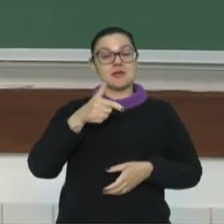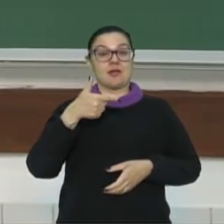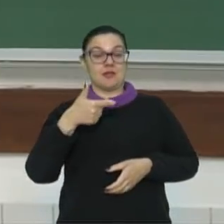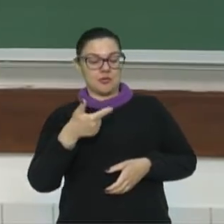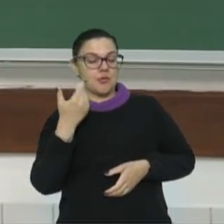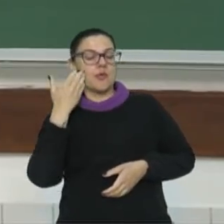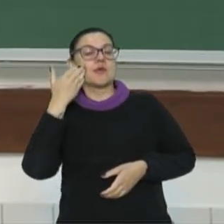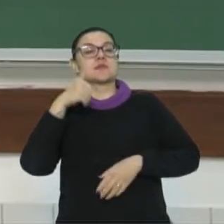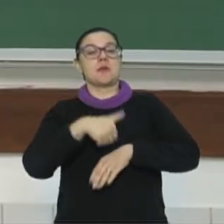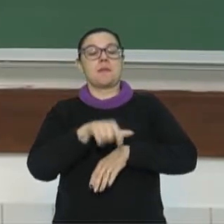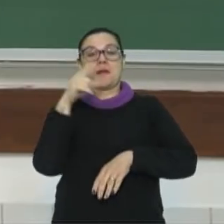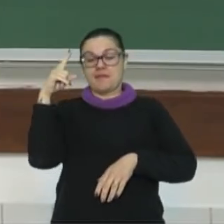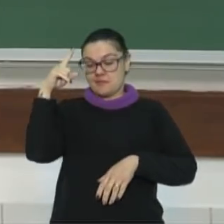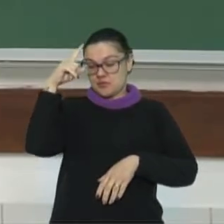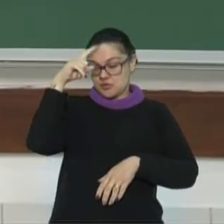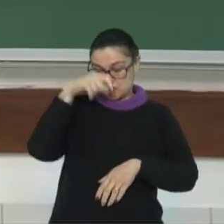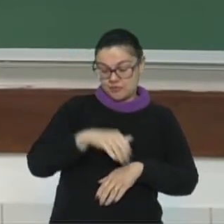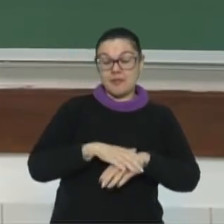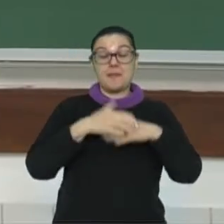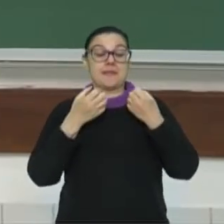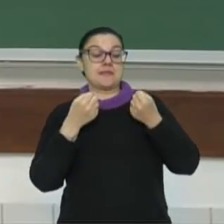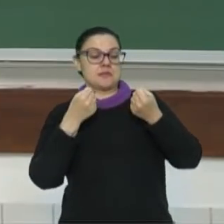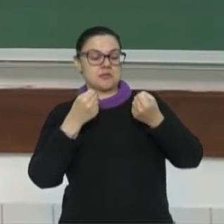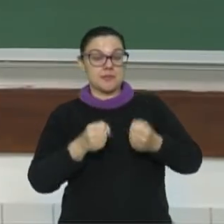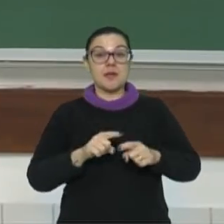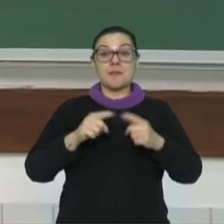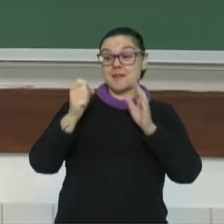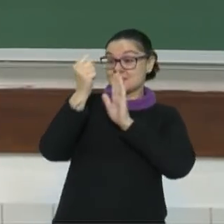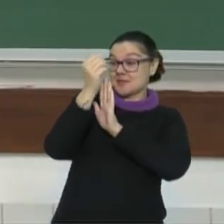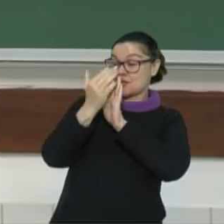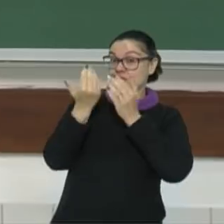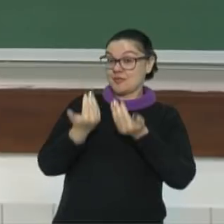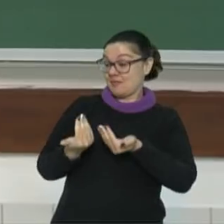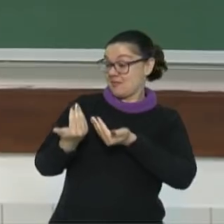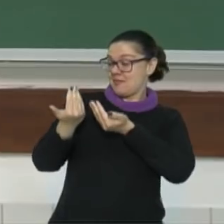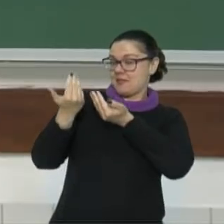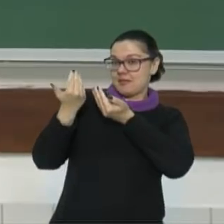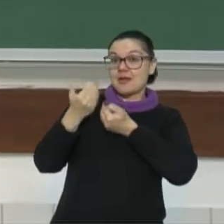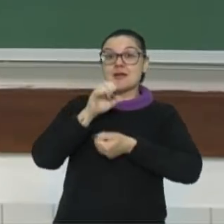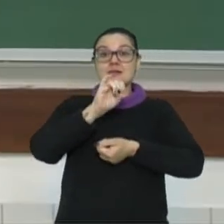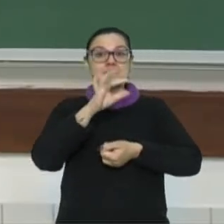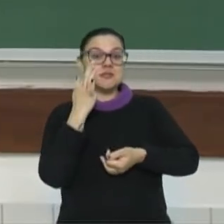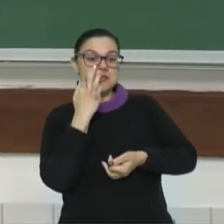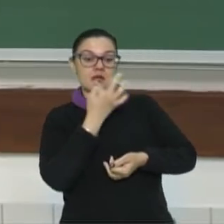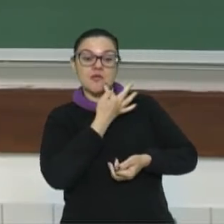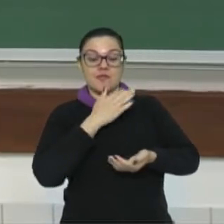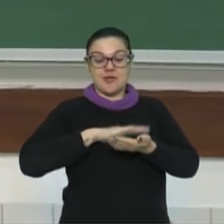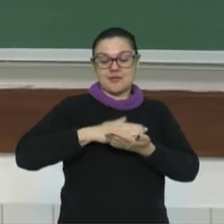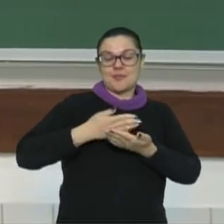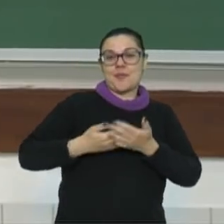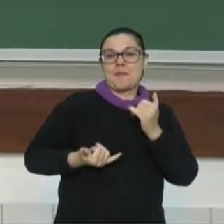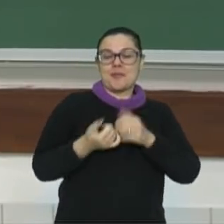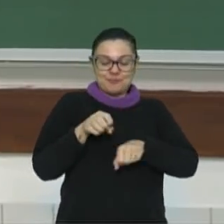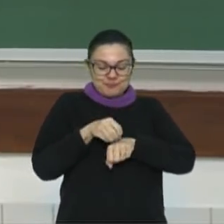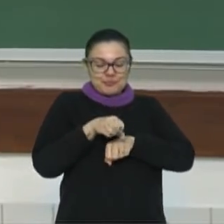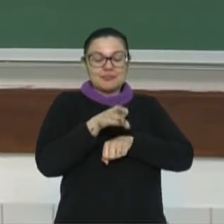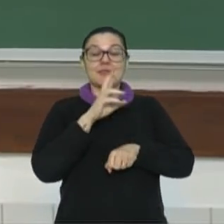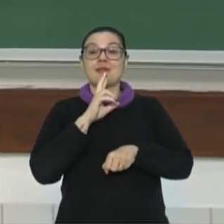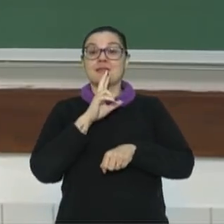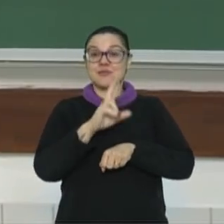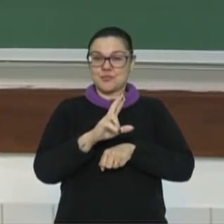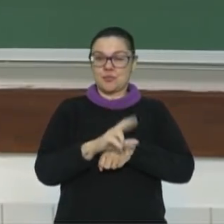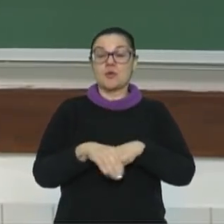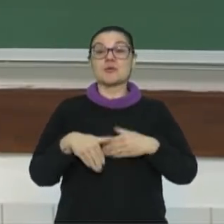mais complicado, né? Porém, num exercício como esse, né, se a Fran interpreta, ela dá a resposta. Então é